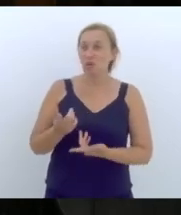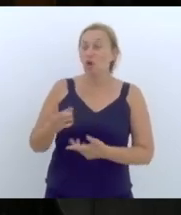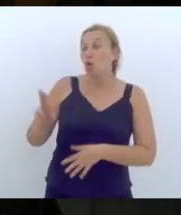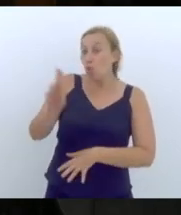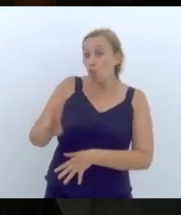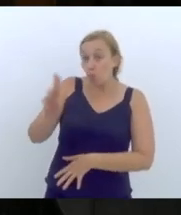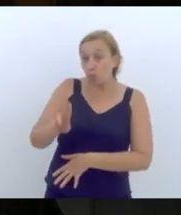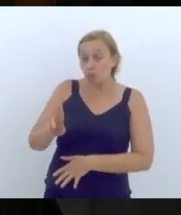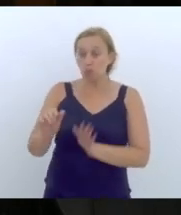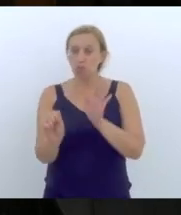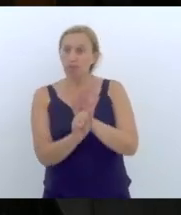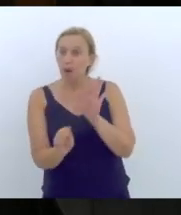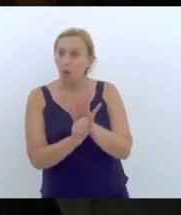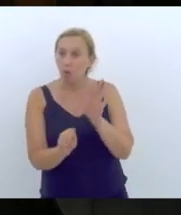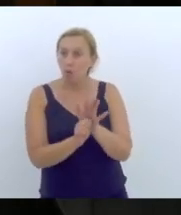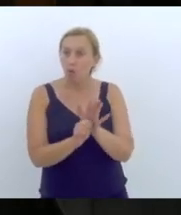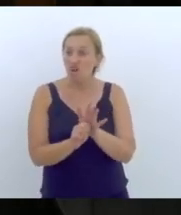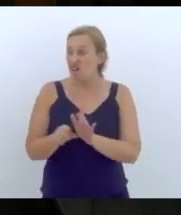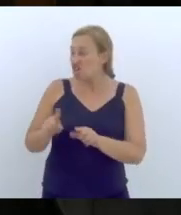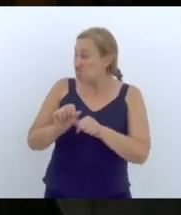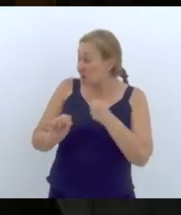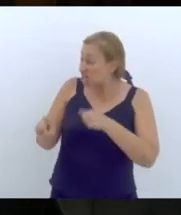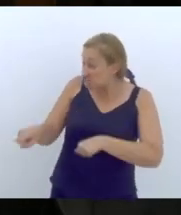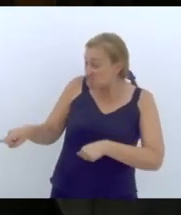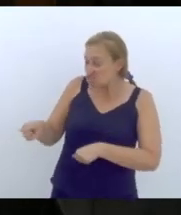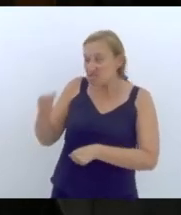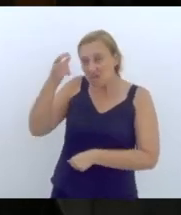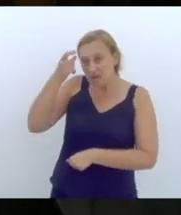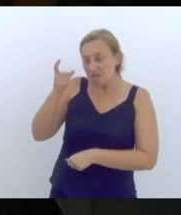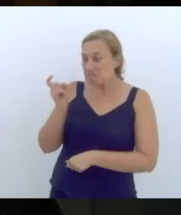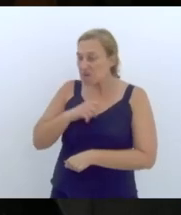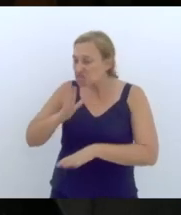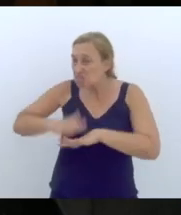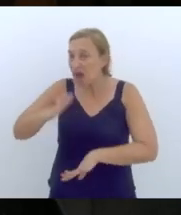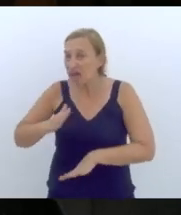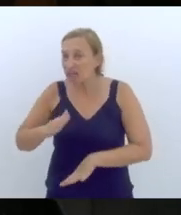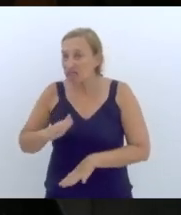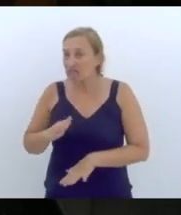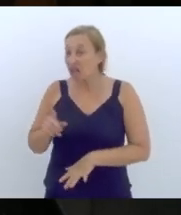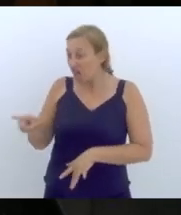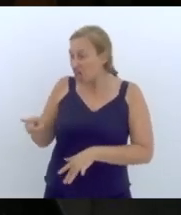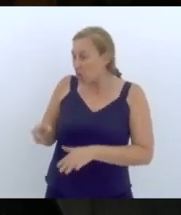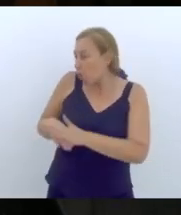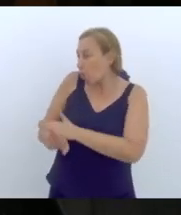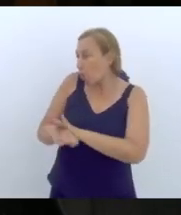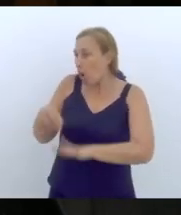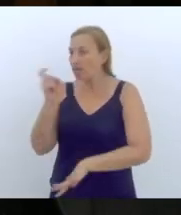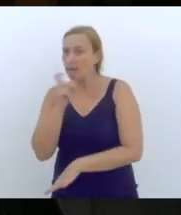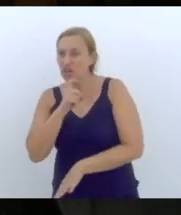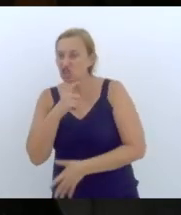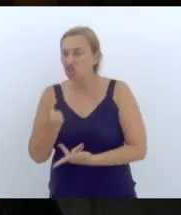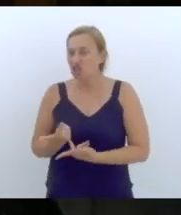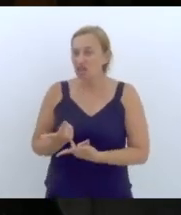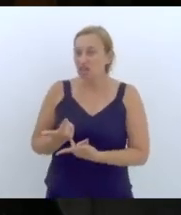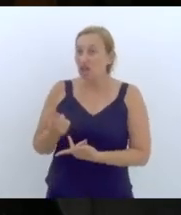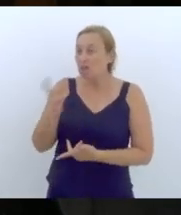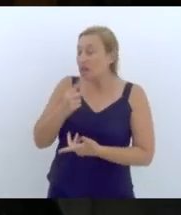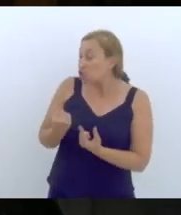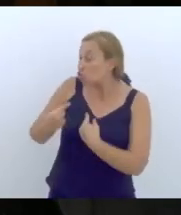uso da maconha. Fazem isso em mente, muito mais. Porque estão habituados a mentir. Mentem quando dizem que